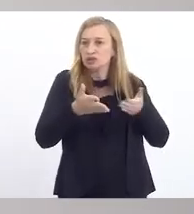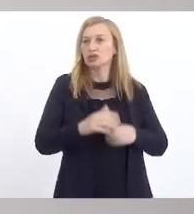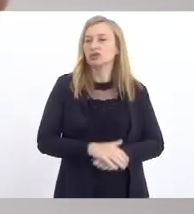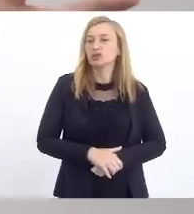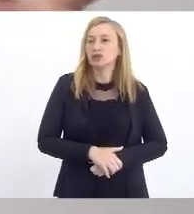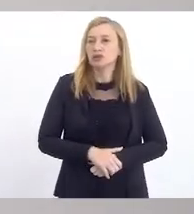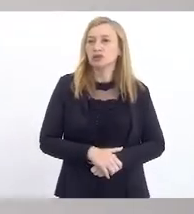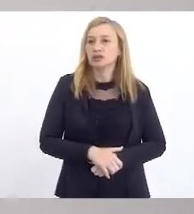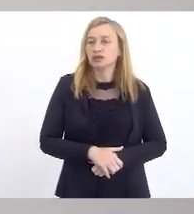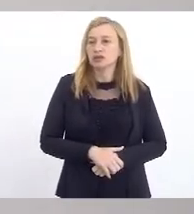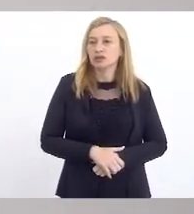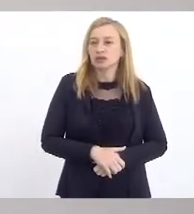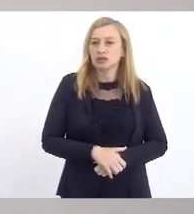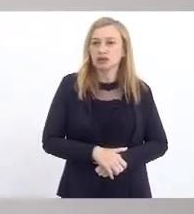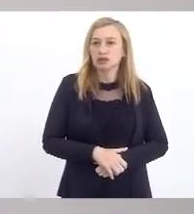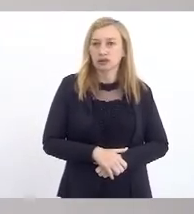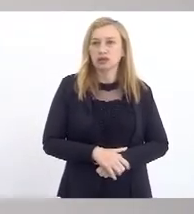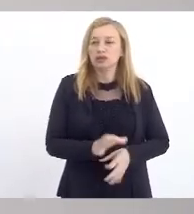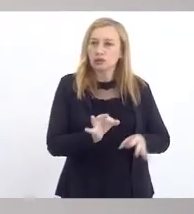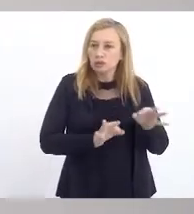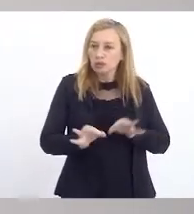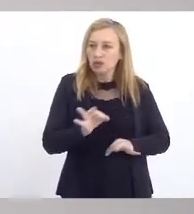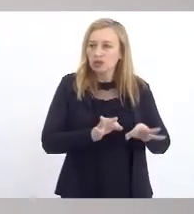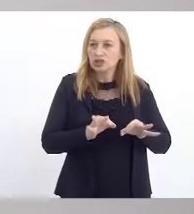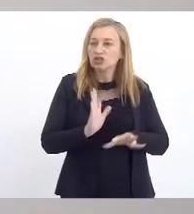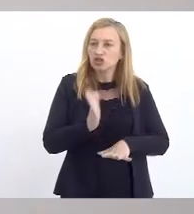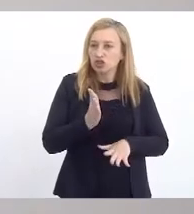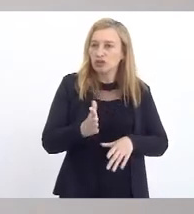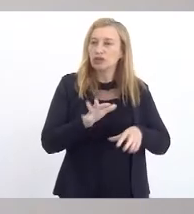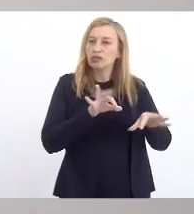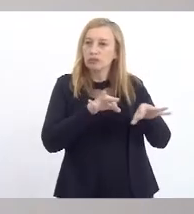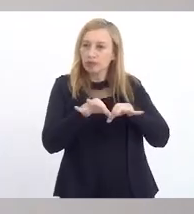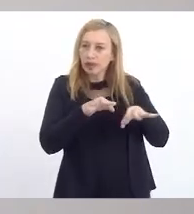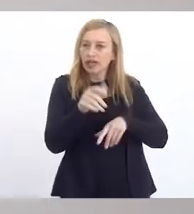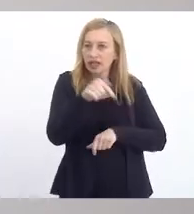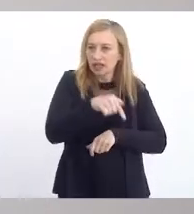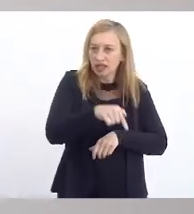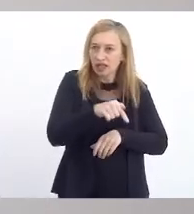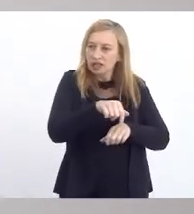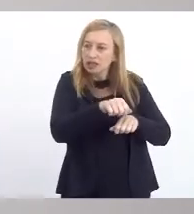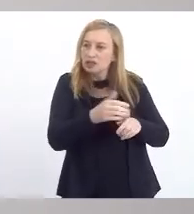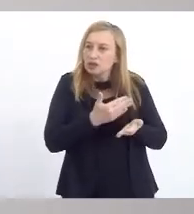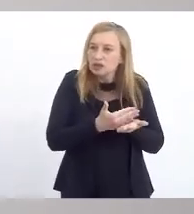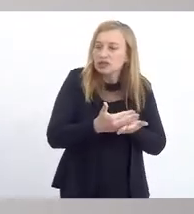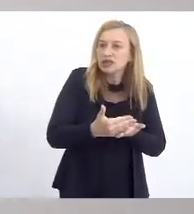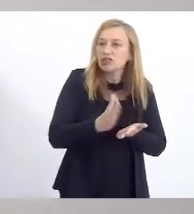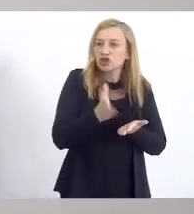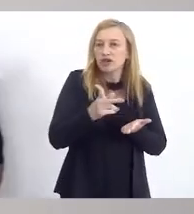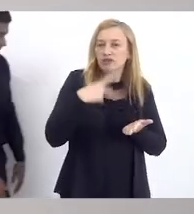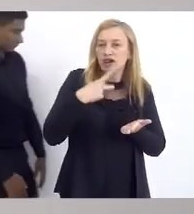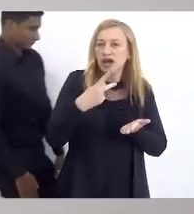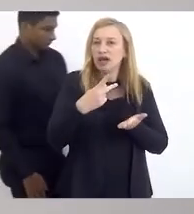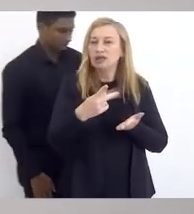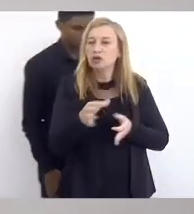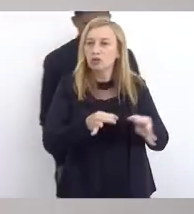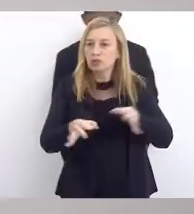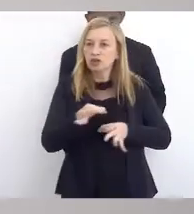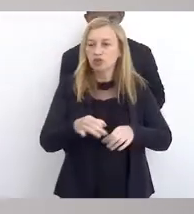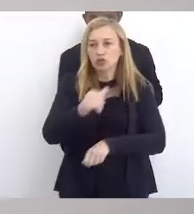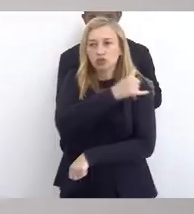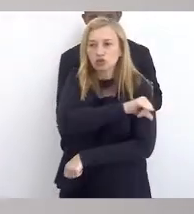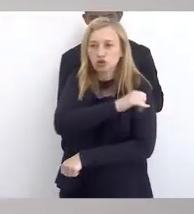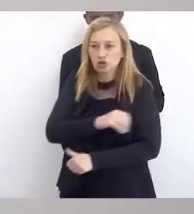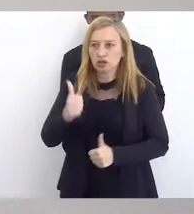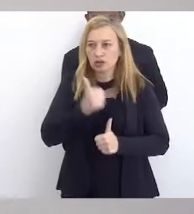consta no plano. Alguma das menções já foi feita aqui na explanação inicial. O plano do Rio de Janeiro